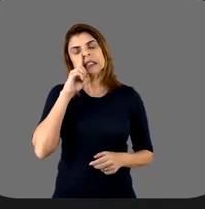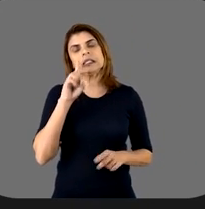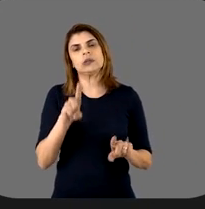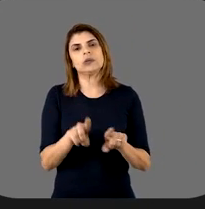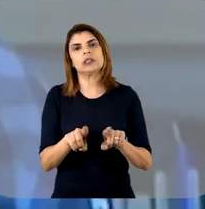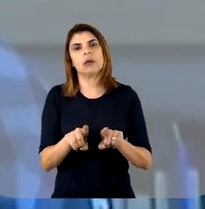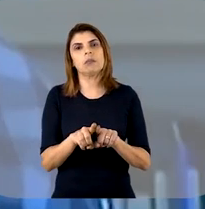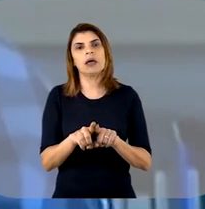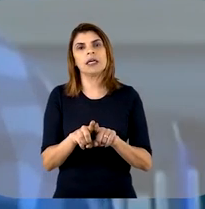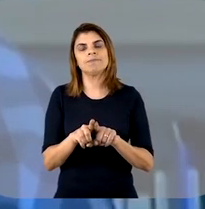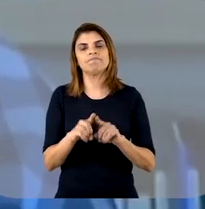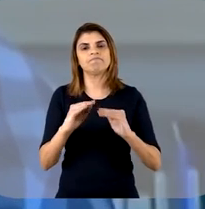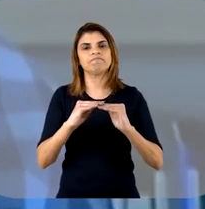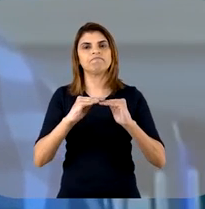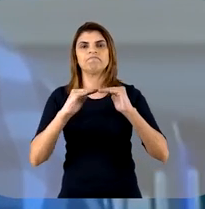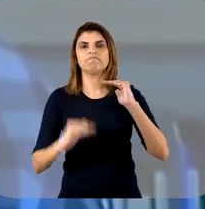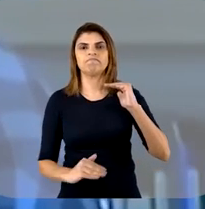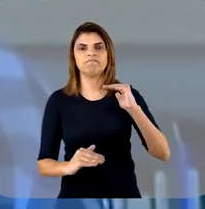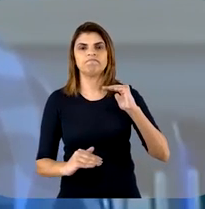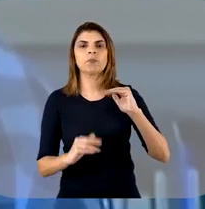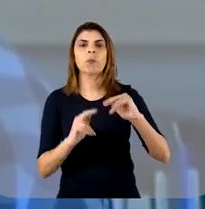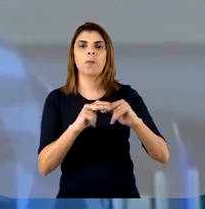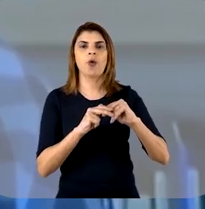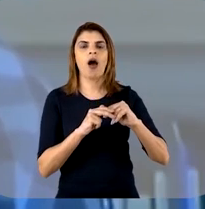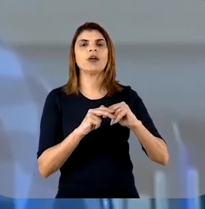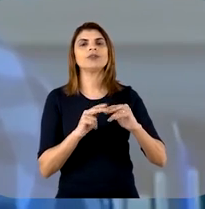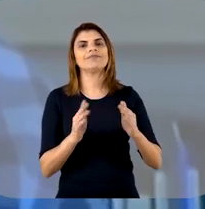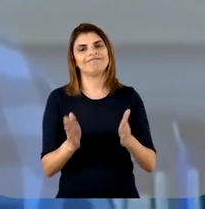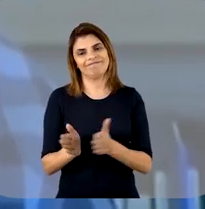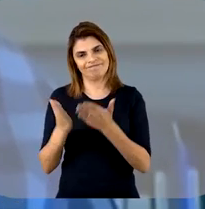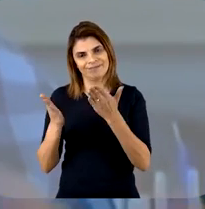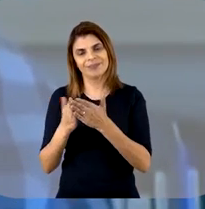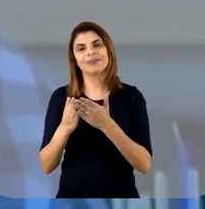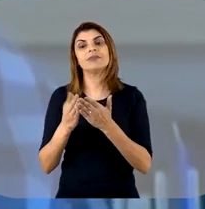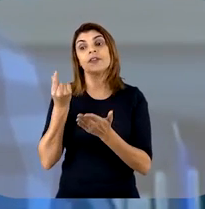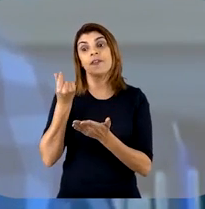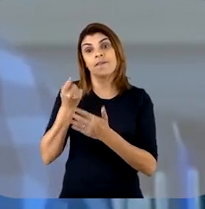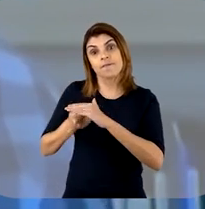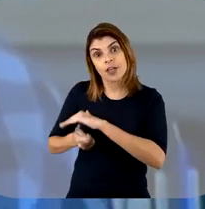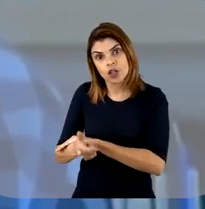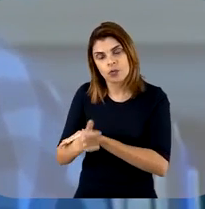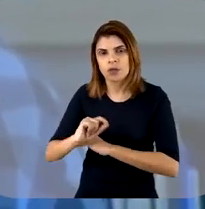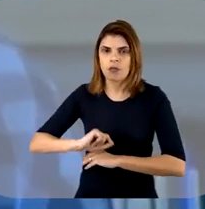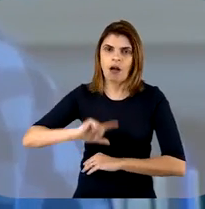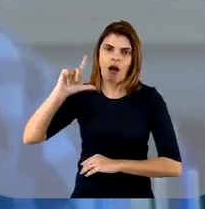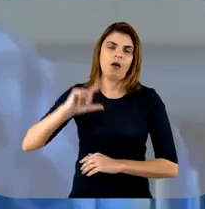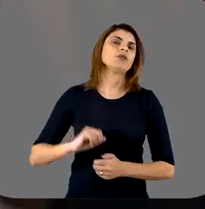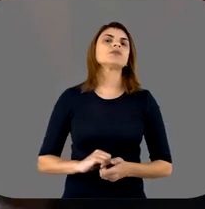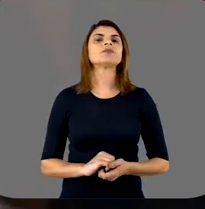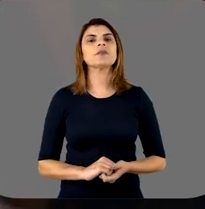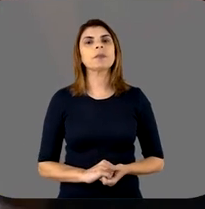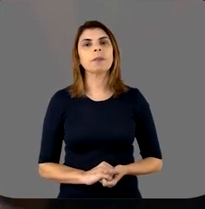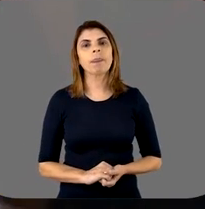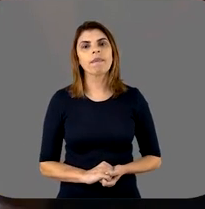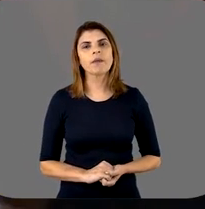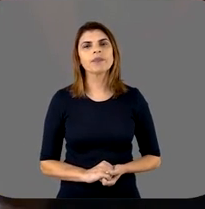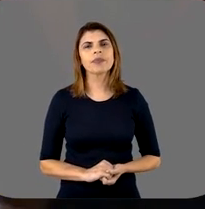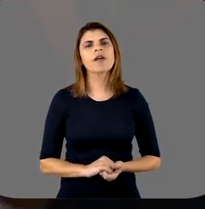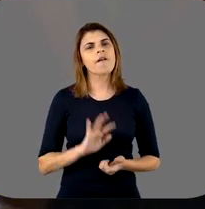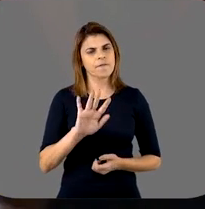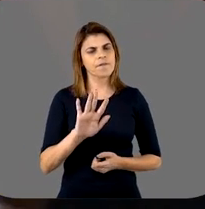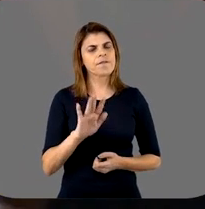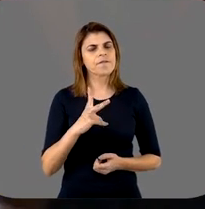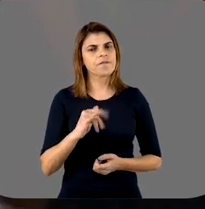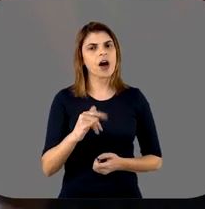de promover uma desproteção em função disso, apesar do investimento alto. E aí a gente